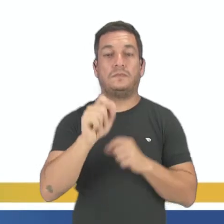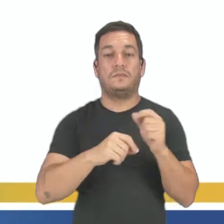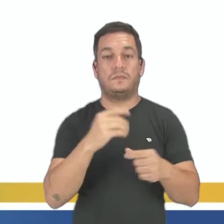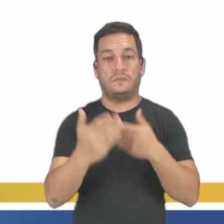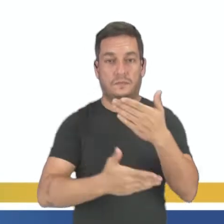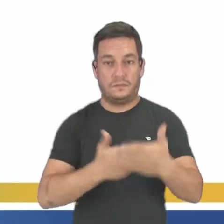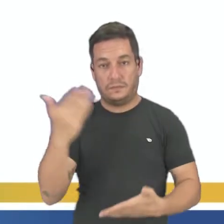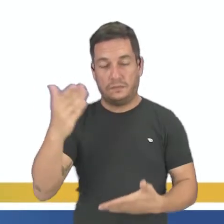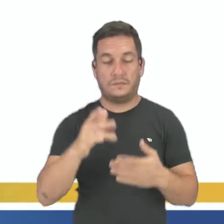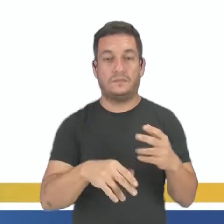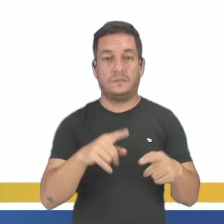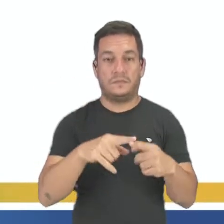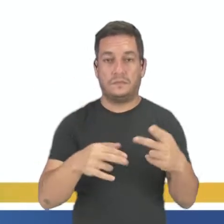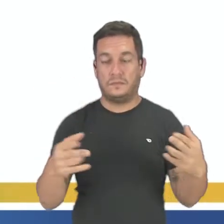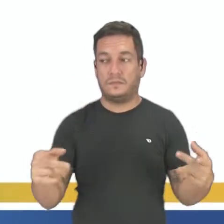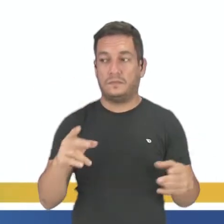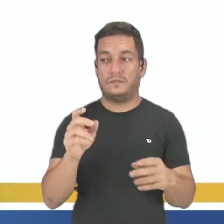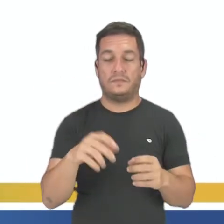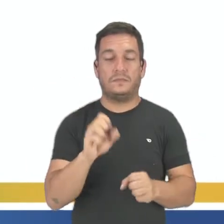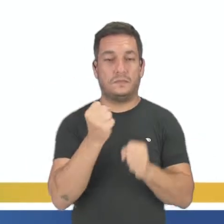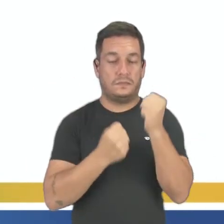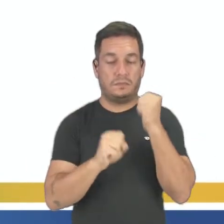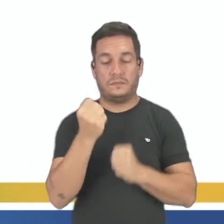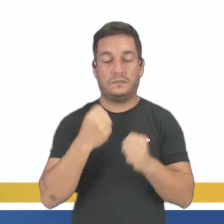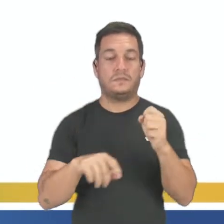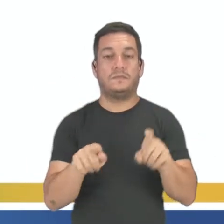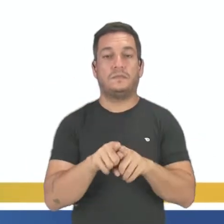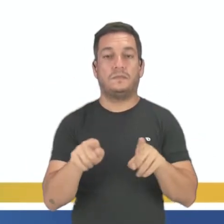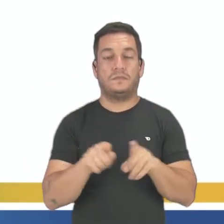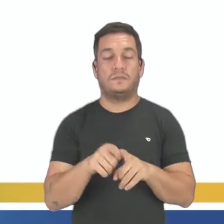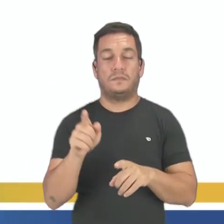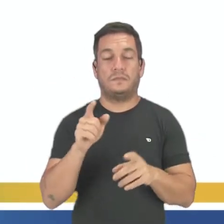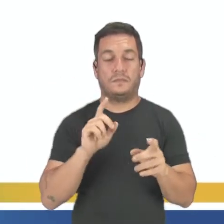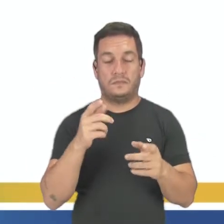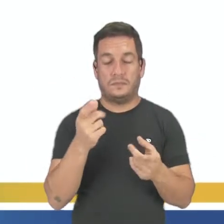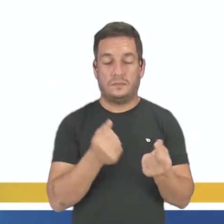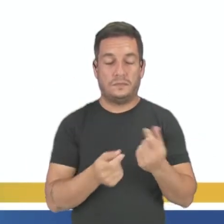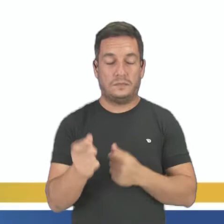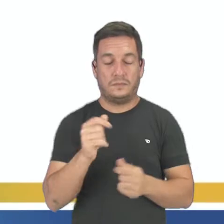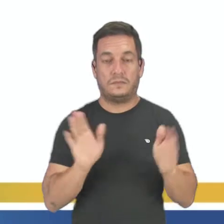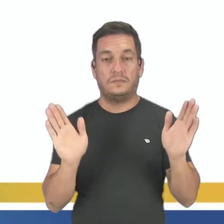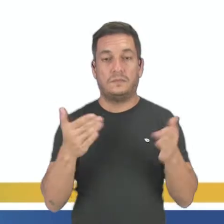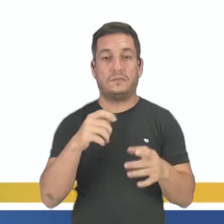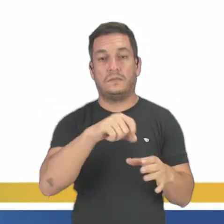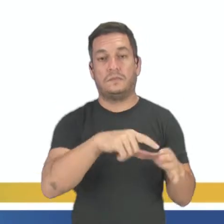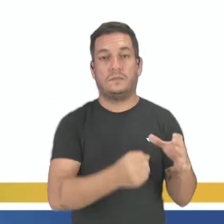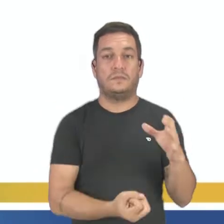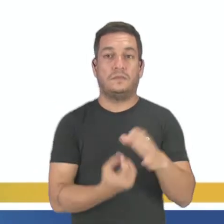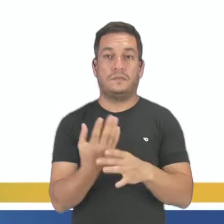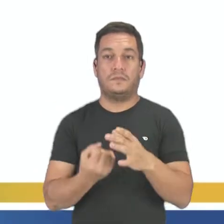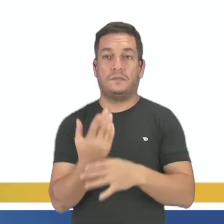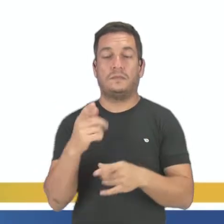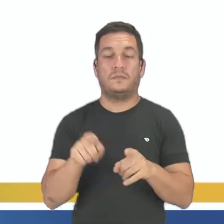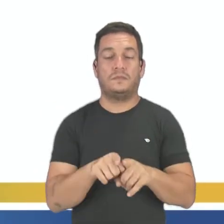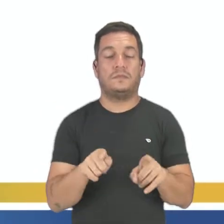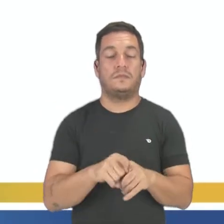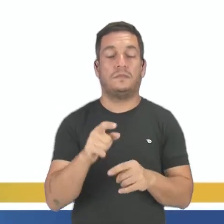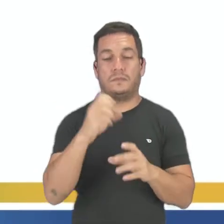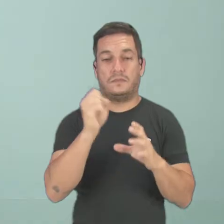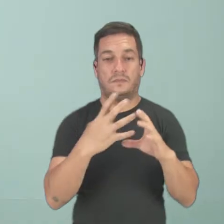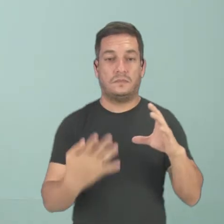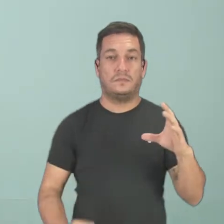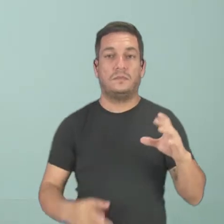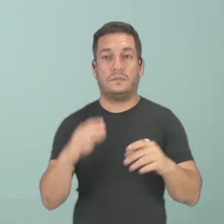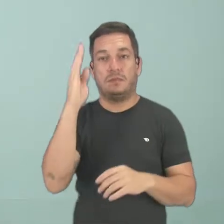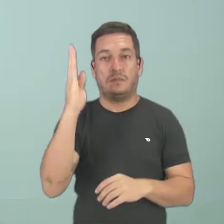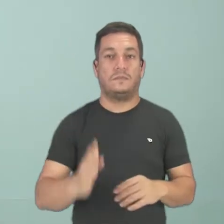importador de produtos industrializados e com a economia interna focada na agricultura. Então, a característica do Brasil